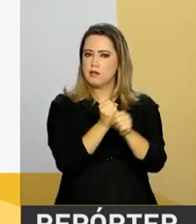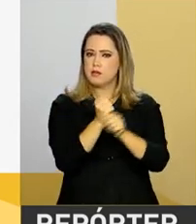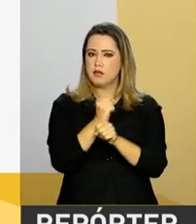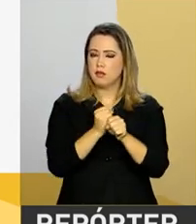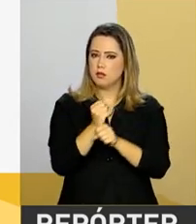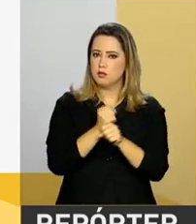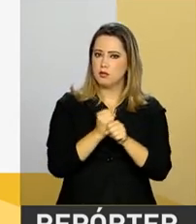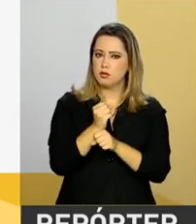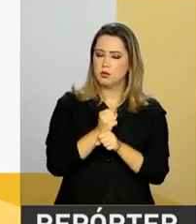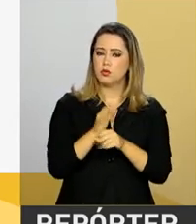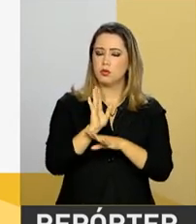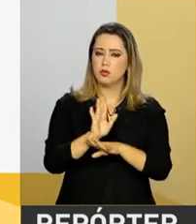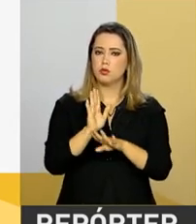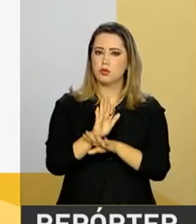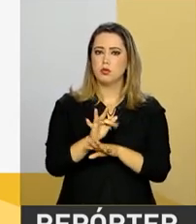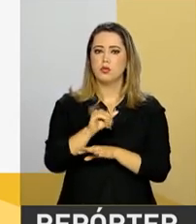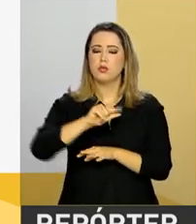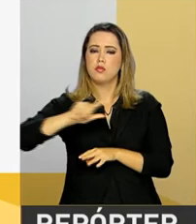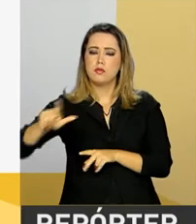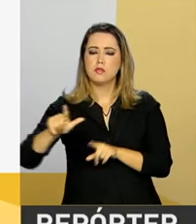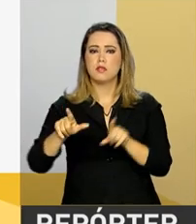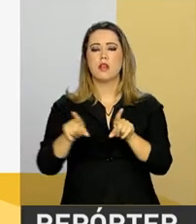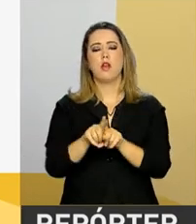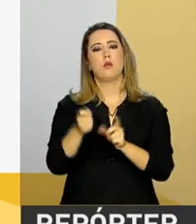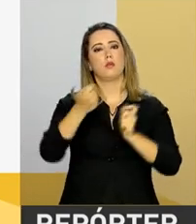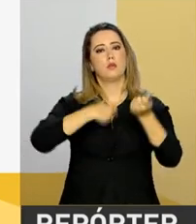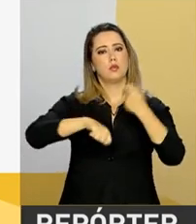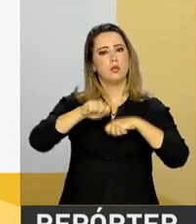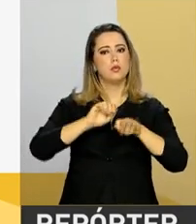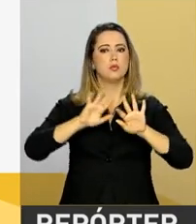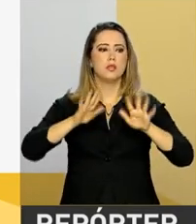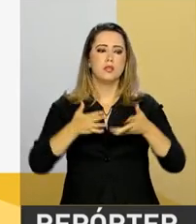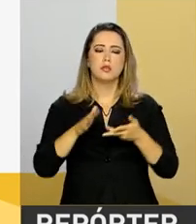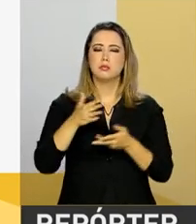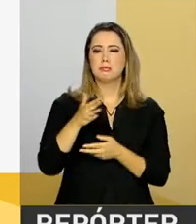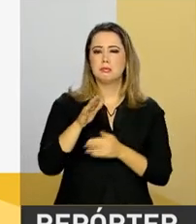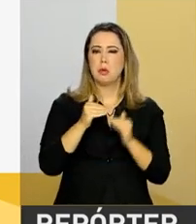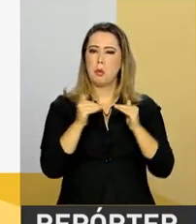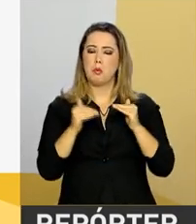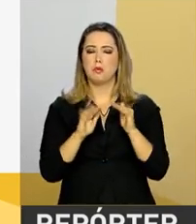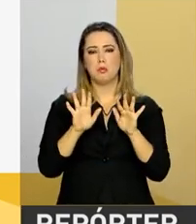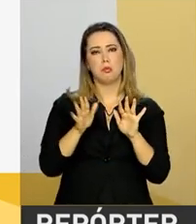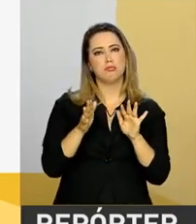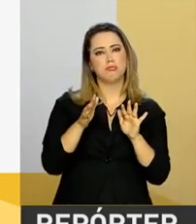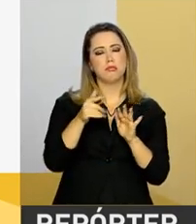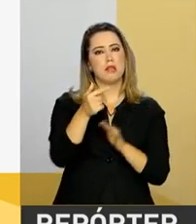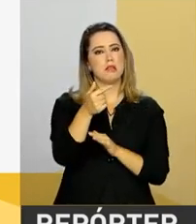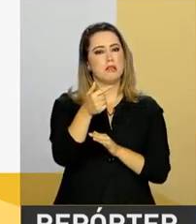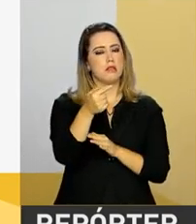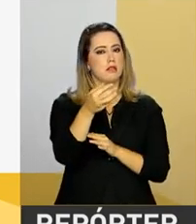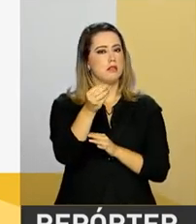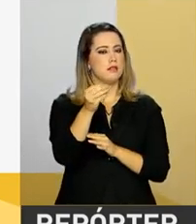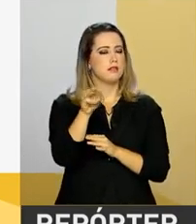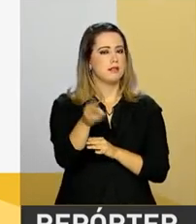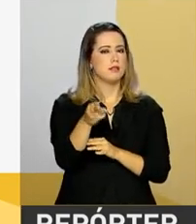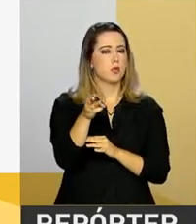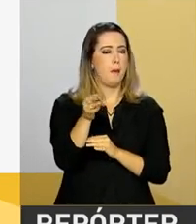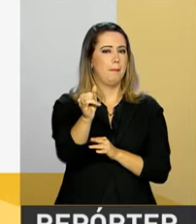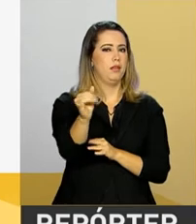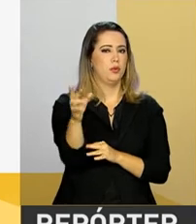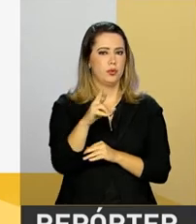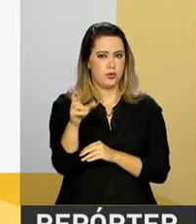um benefício fiscal à economia digamos de cercas e um pouco menos de 700 milhões é aí o que estamos